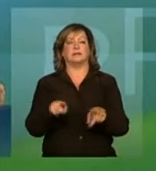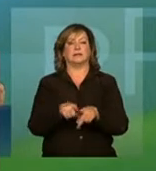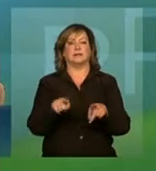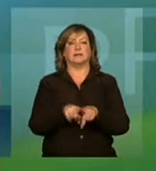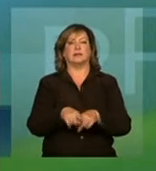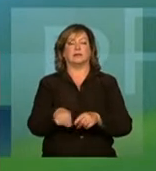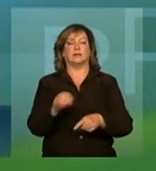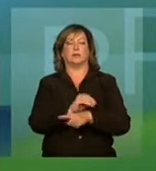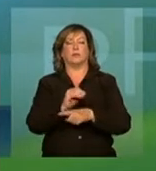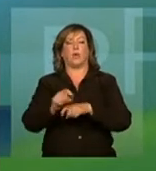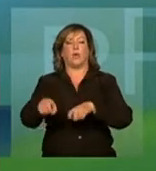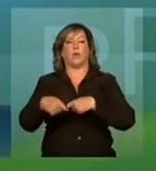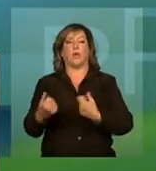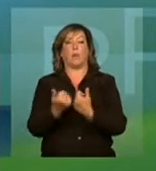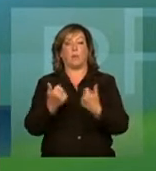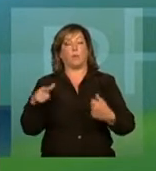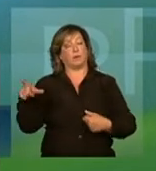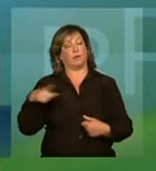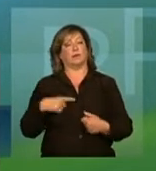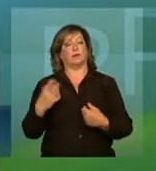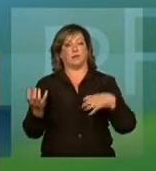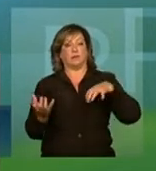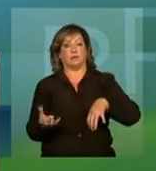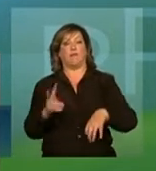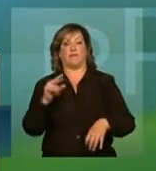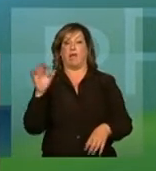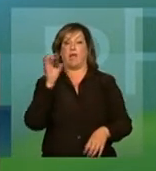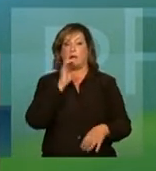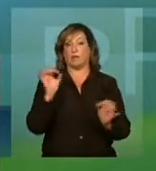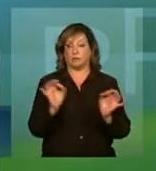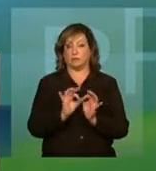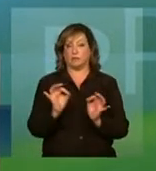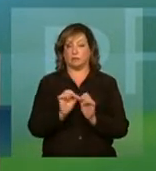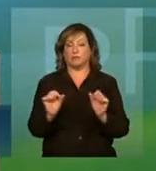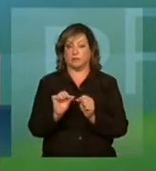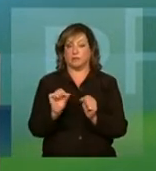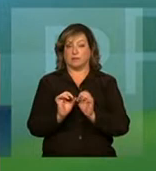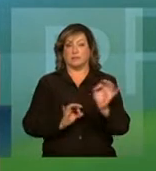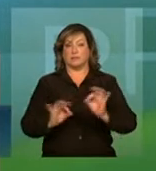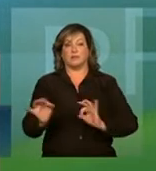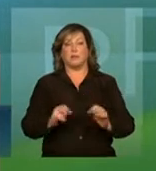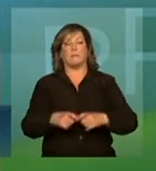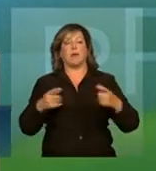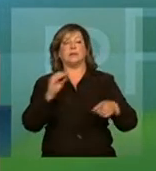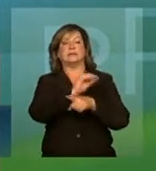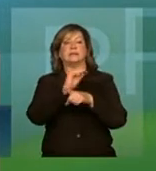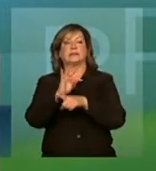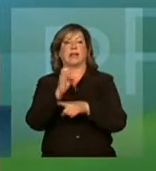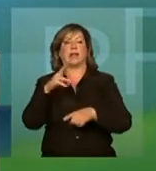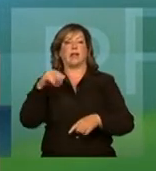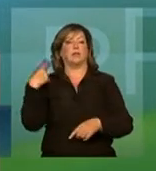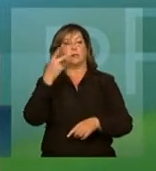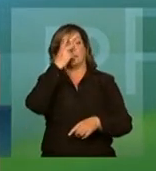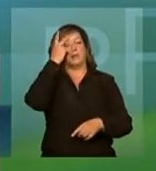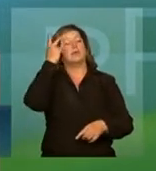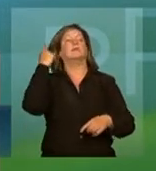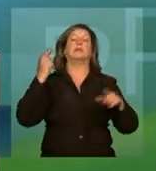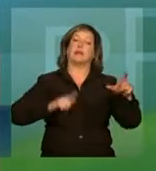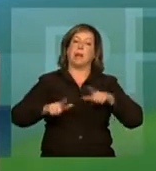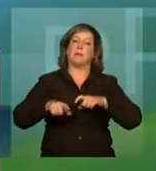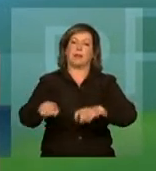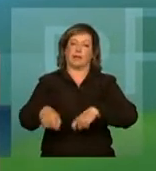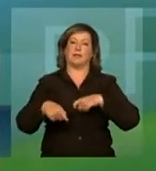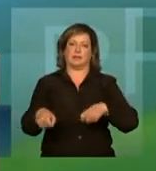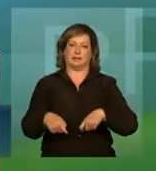com apoio do Congresso Nacional, que será logo estruturada e proporcionará maior assistência técnica aos nossos agricultores.